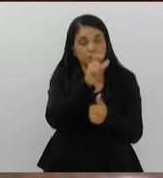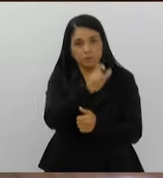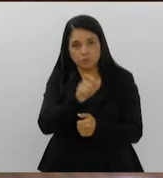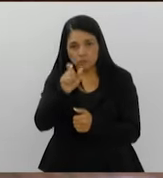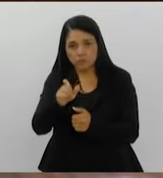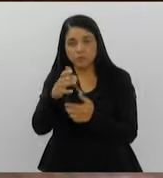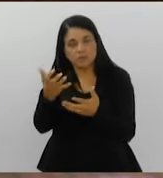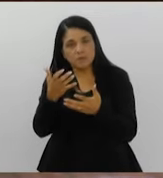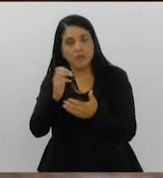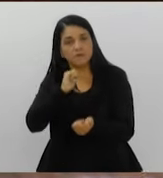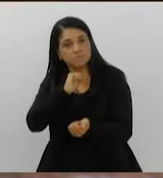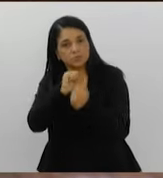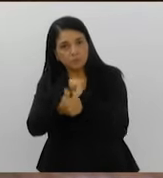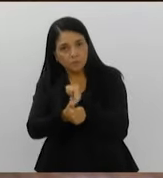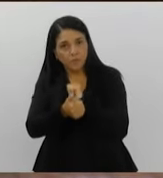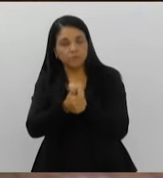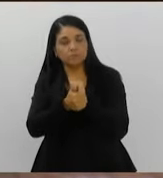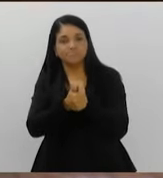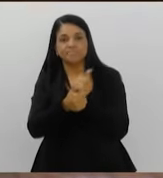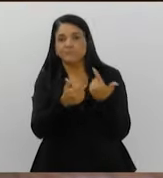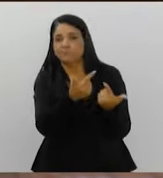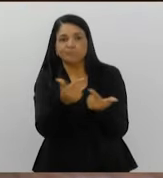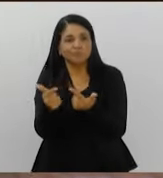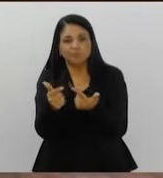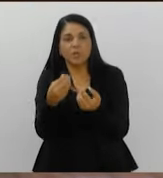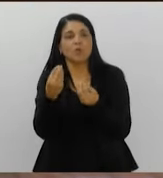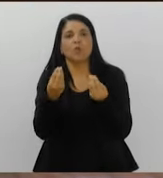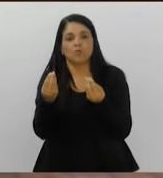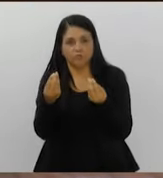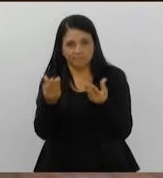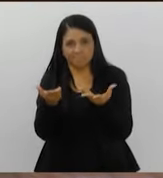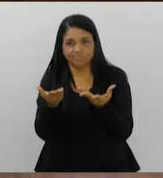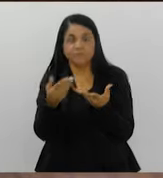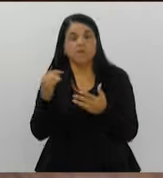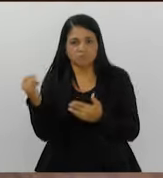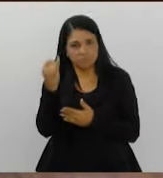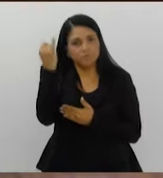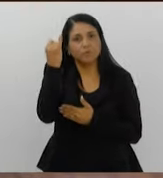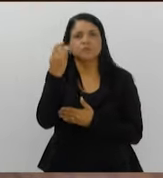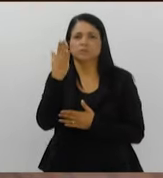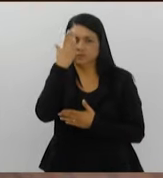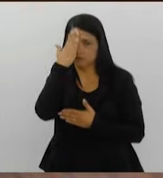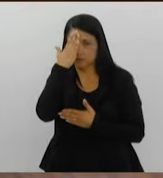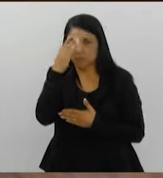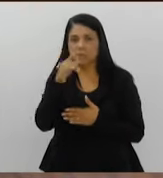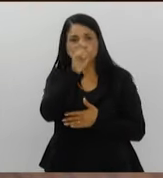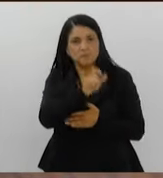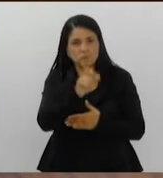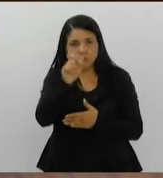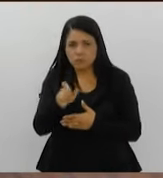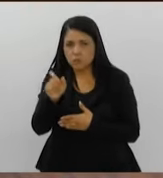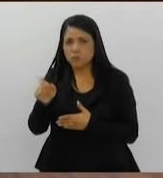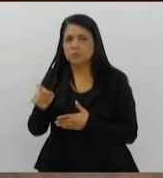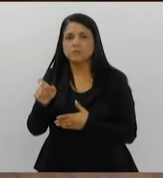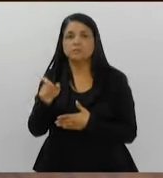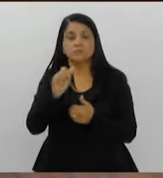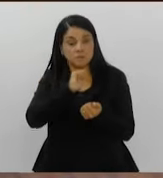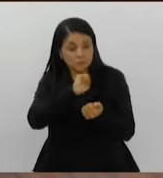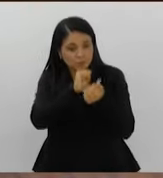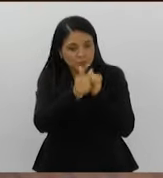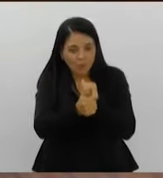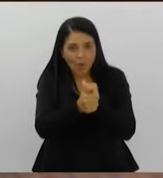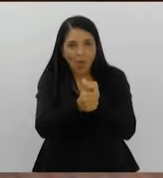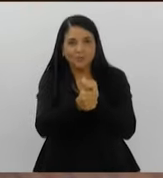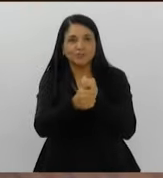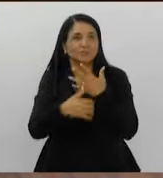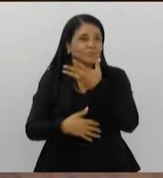querem praticar esporte e às vezes não têm condições. Eu sei o quanto que isso é importante. Muitas pessoas falam, inclusive, que quando estão praticando esporte até